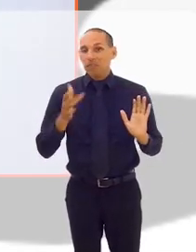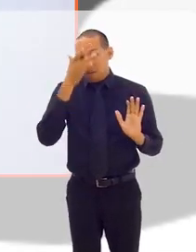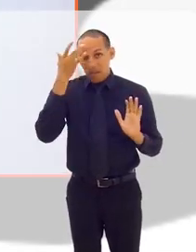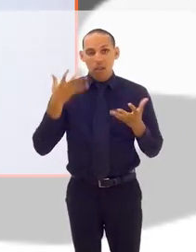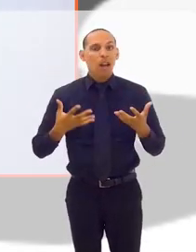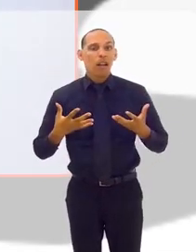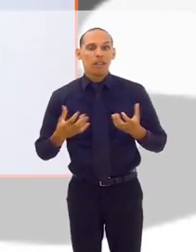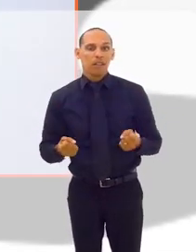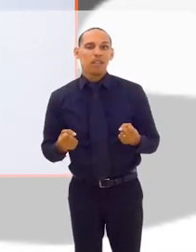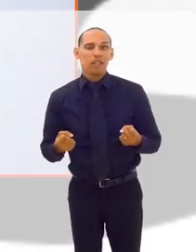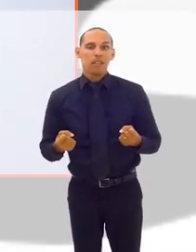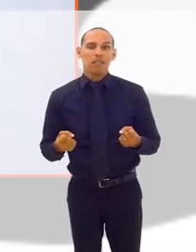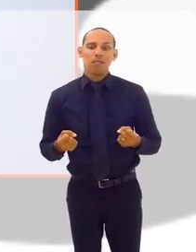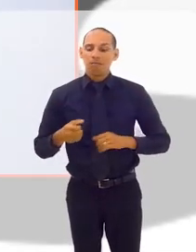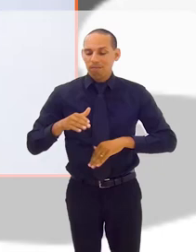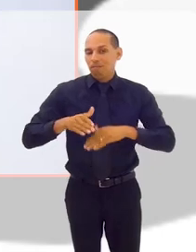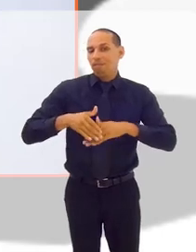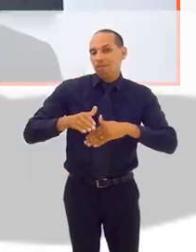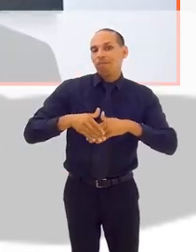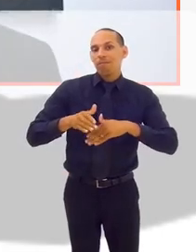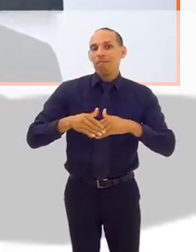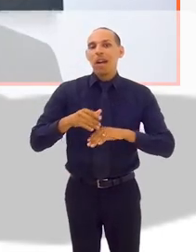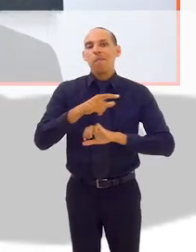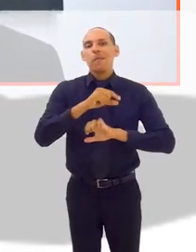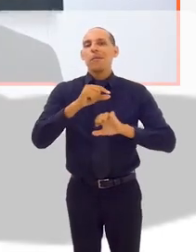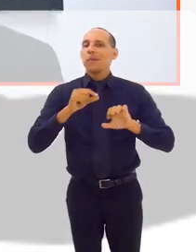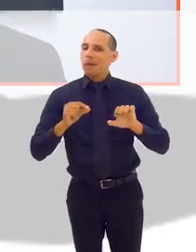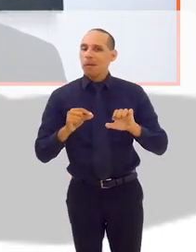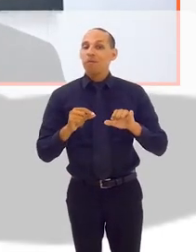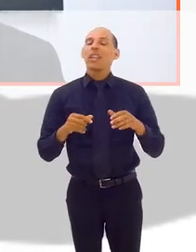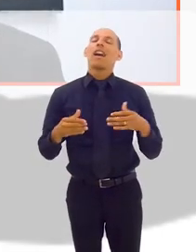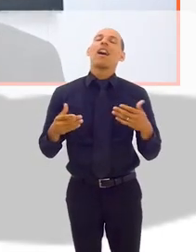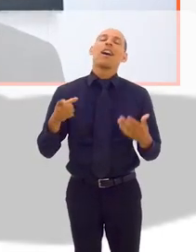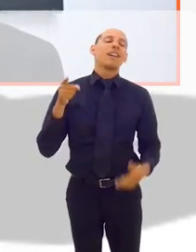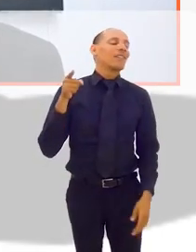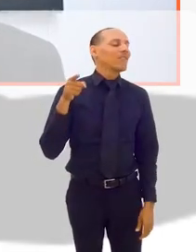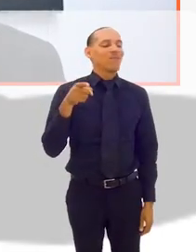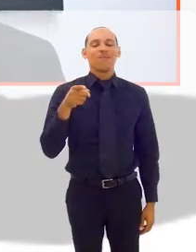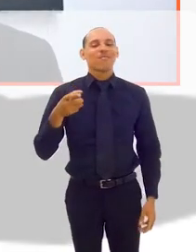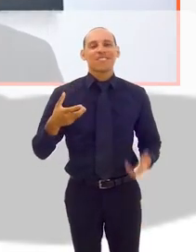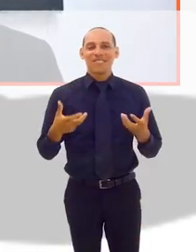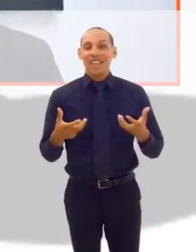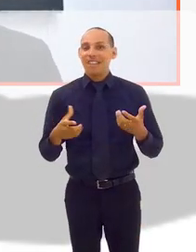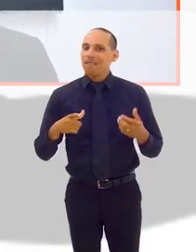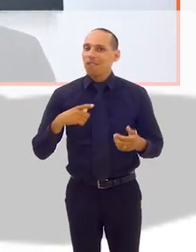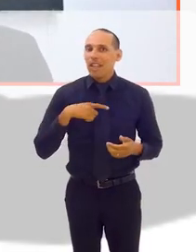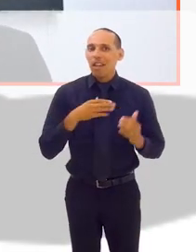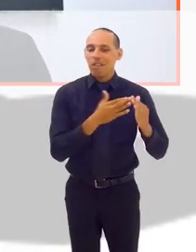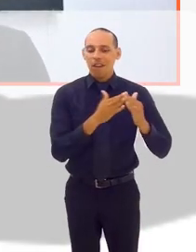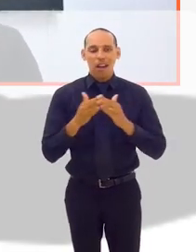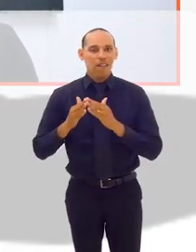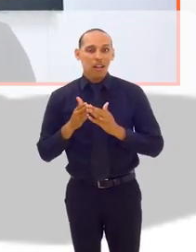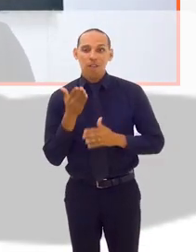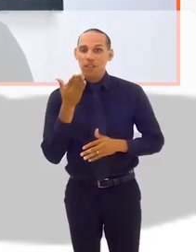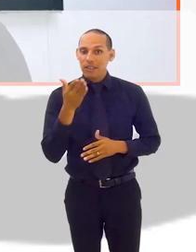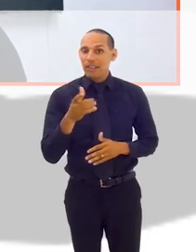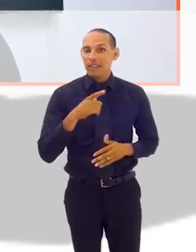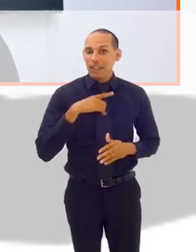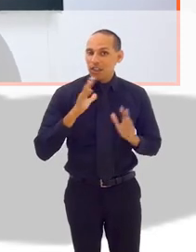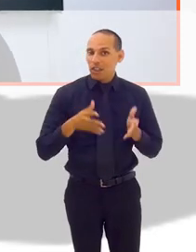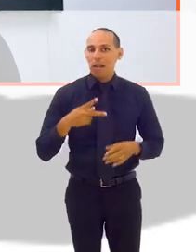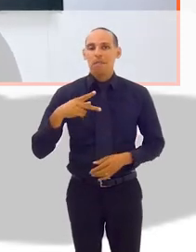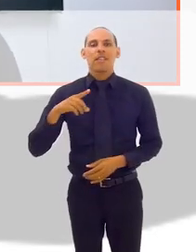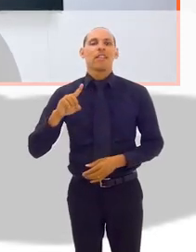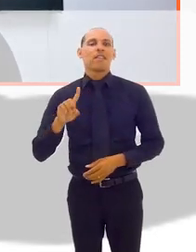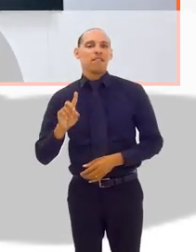quem aderir ao projeto poderá fazer esse sistema de empreendedorismo. Ah, então aí que eu queria chegar. Então tem uma favela que você já tem